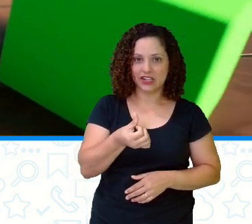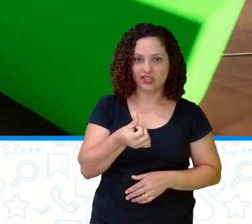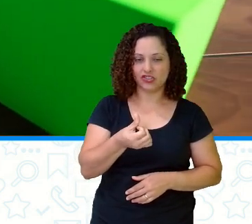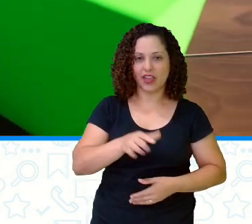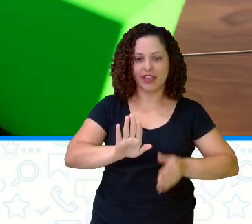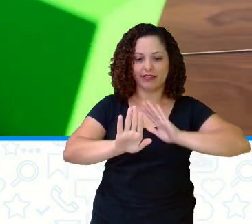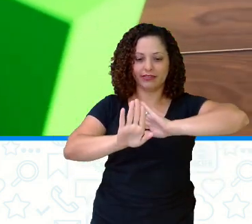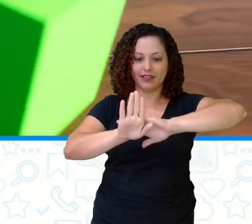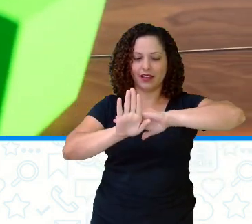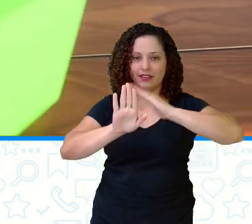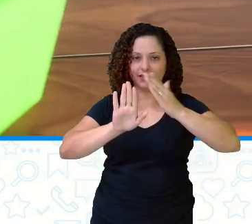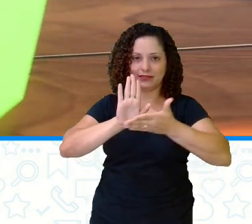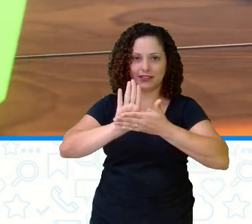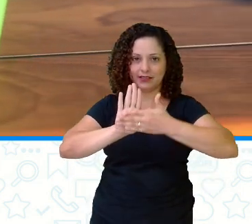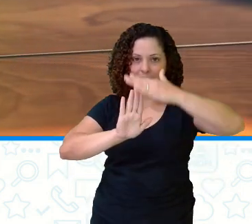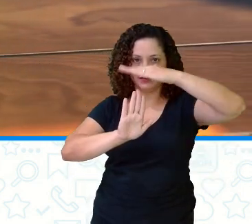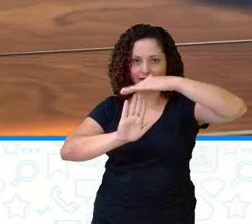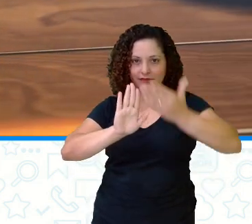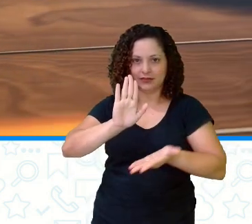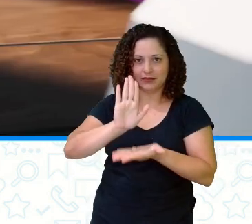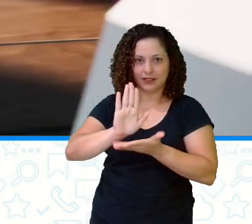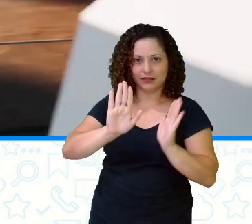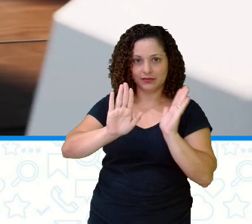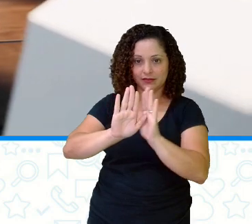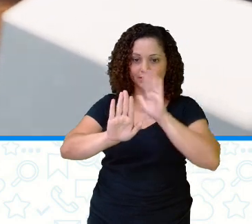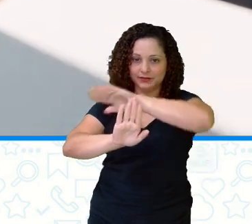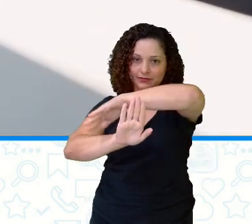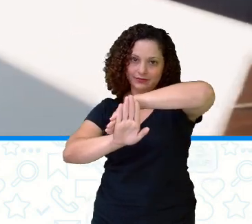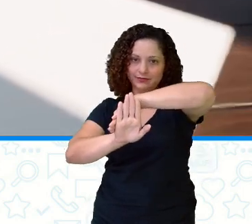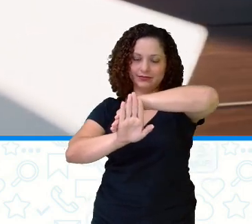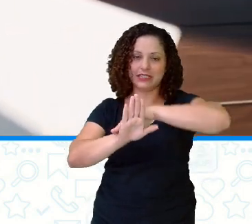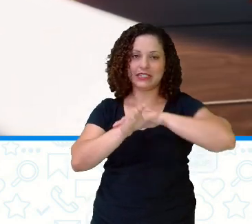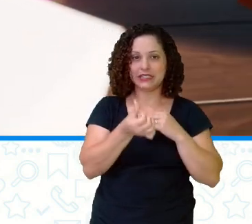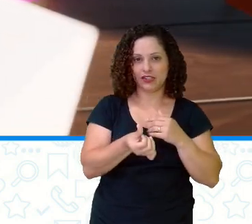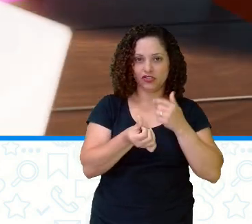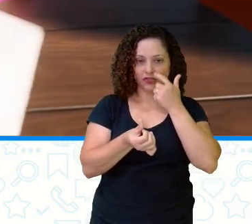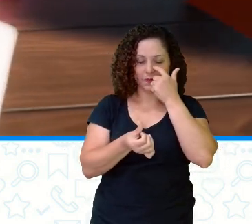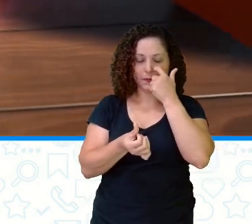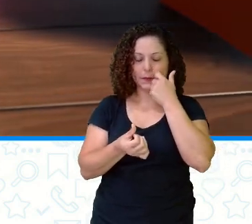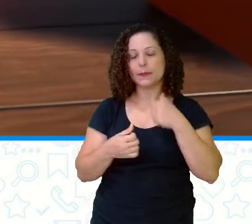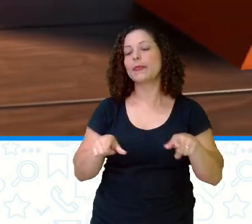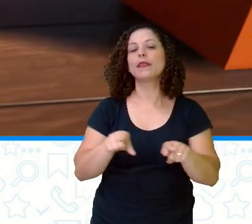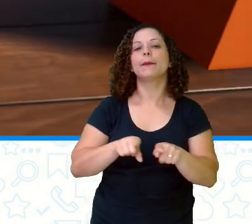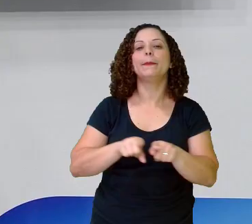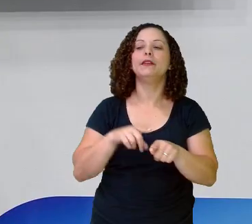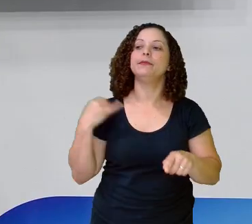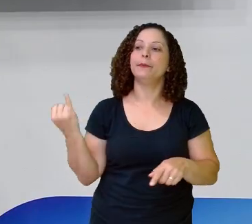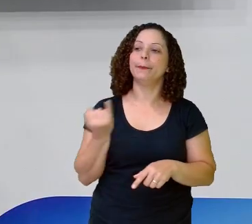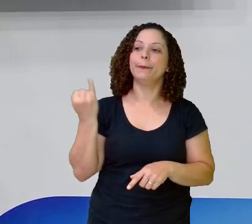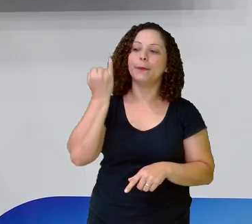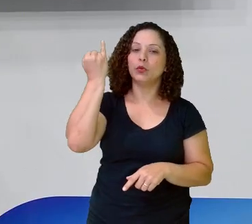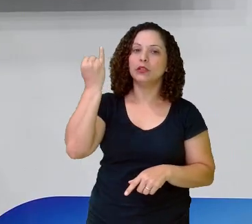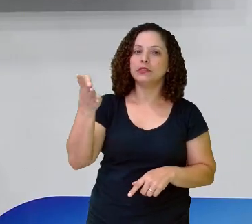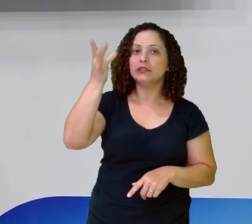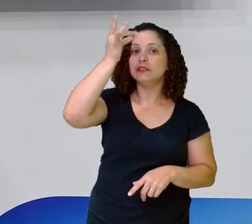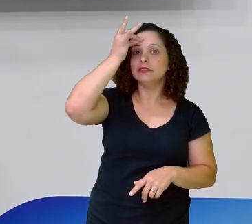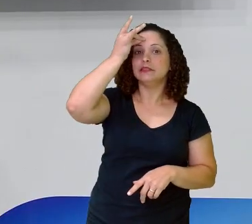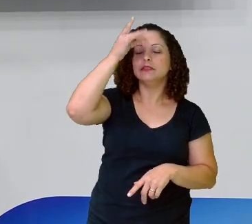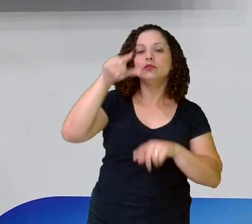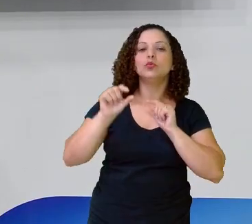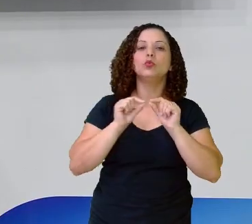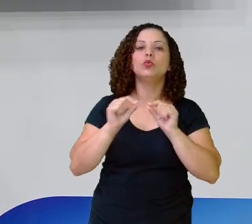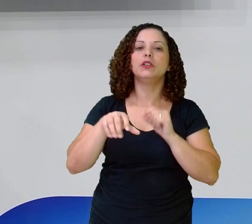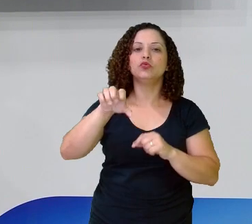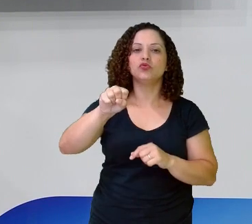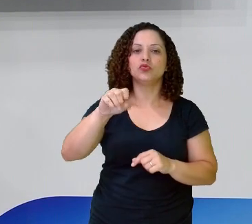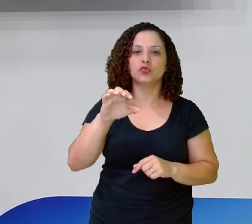faces quadradas. Um destaque importante para você não esquecer. Os sólidos geométricos, quinto